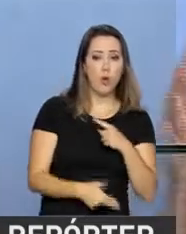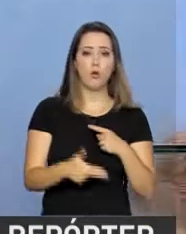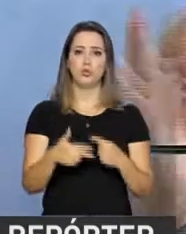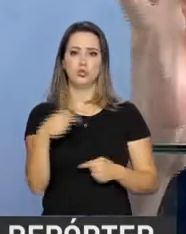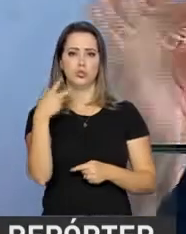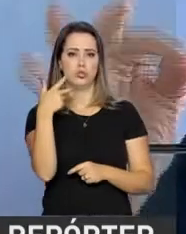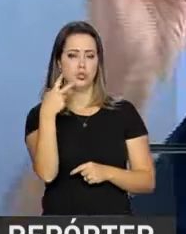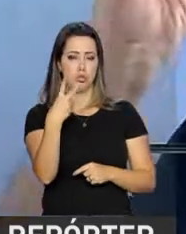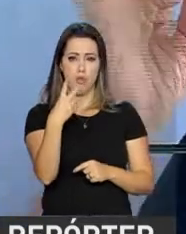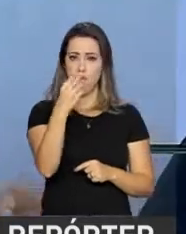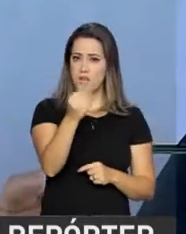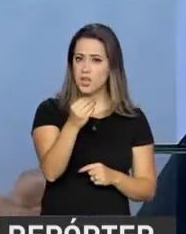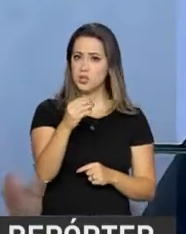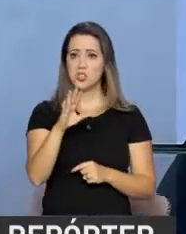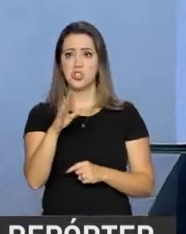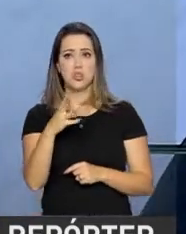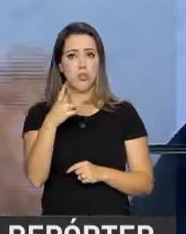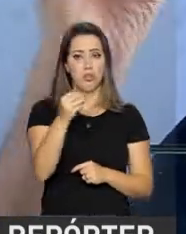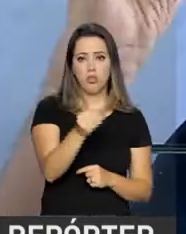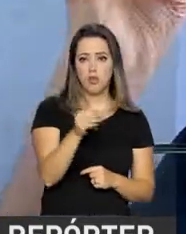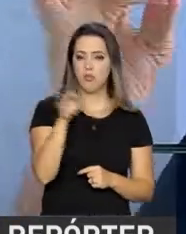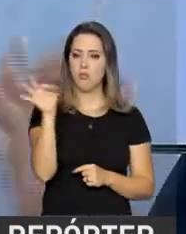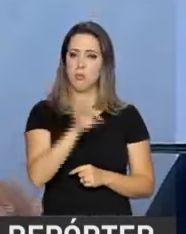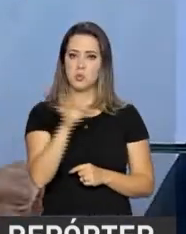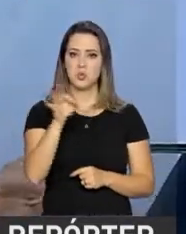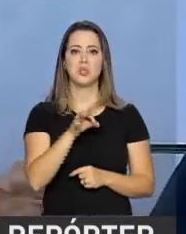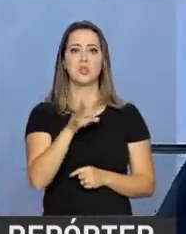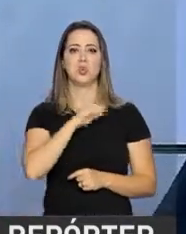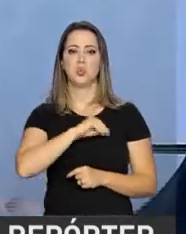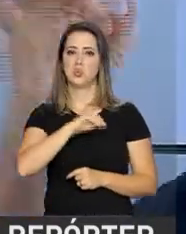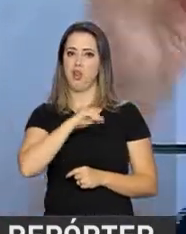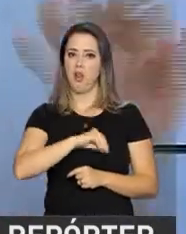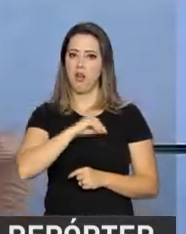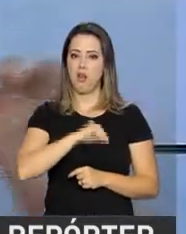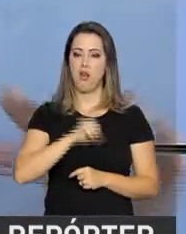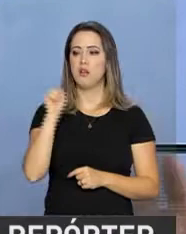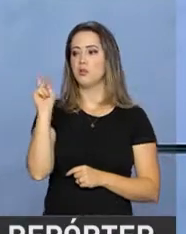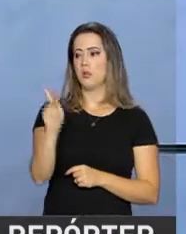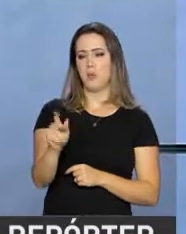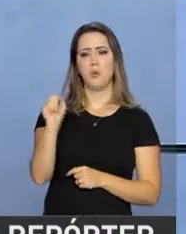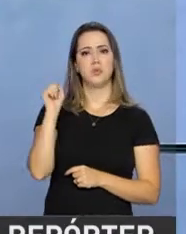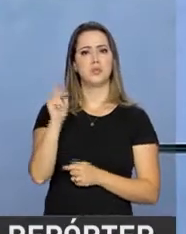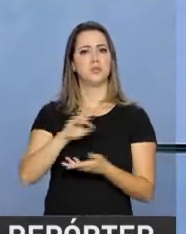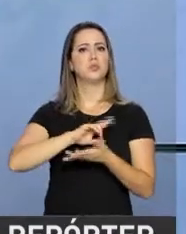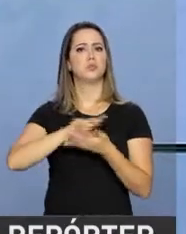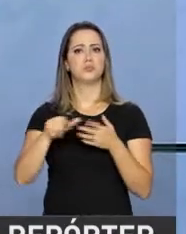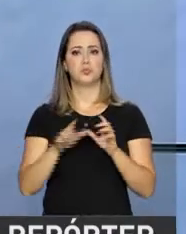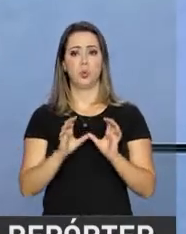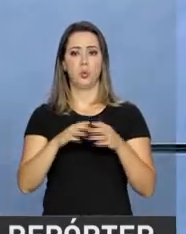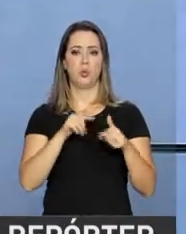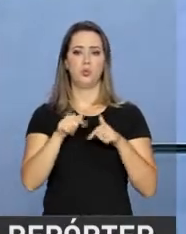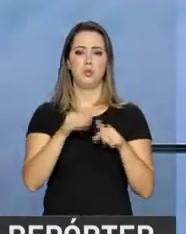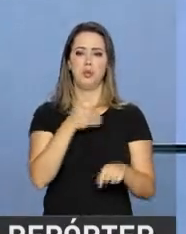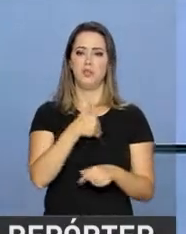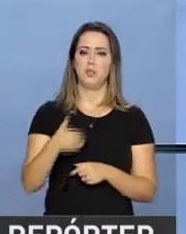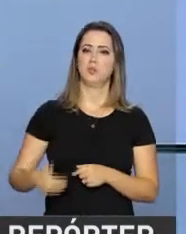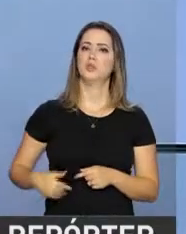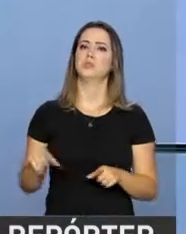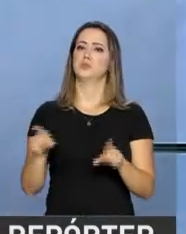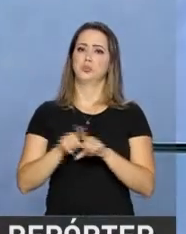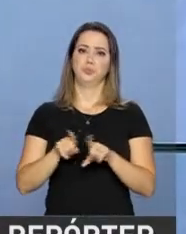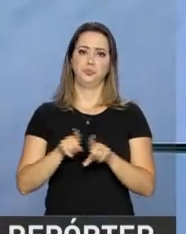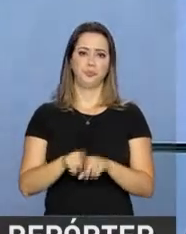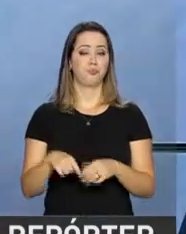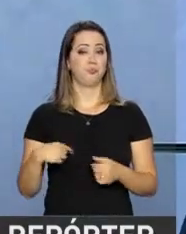de 20, 30% nas aposentadorias, nos vencimentos dos servidores públicos. O que nós estamos